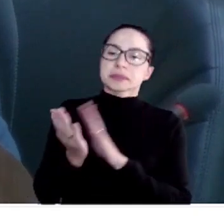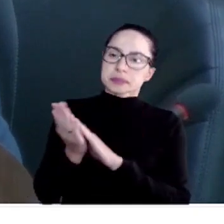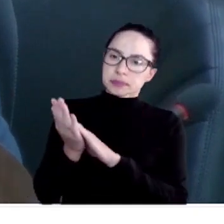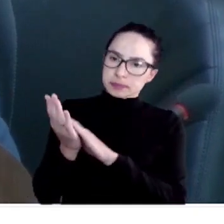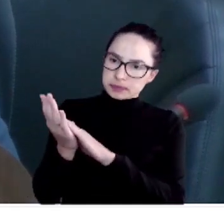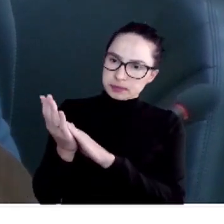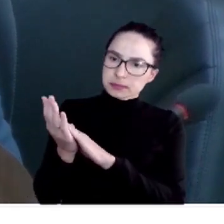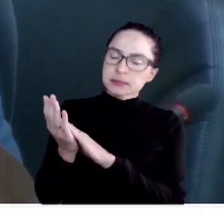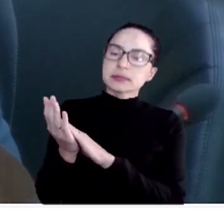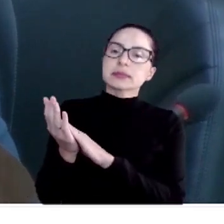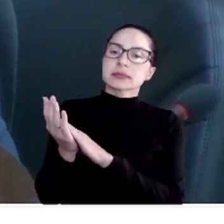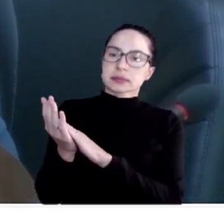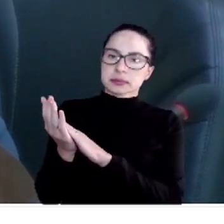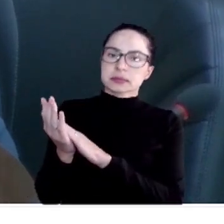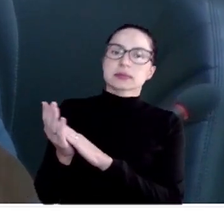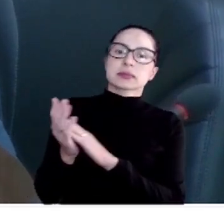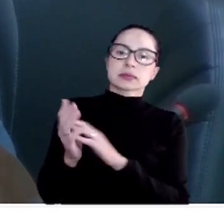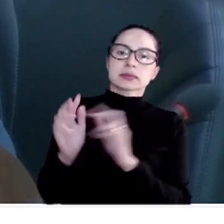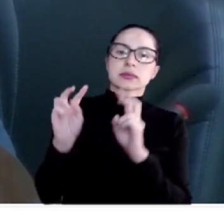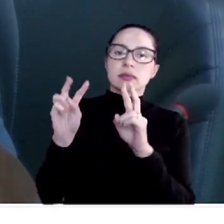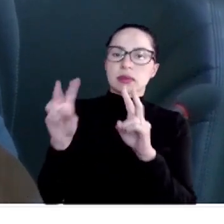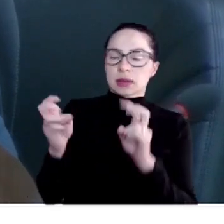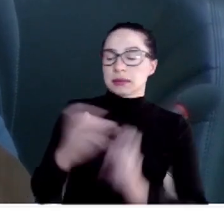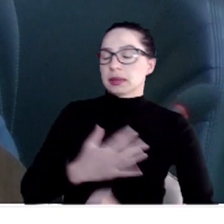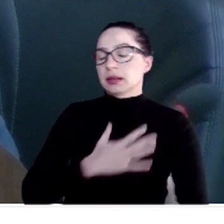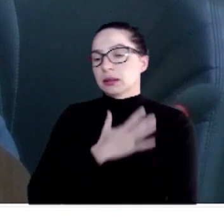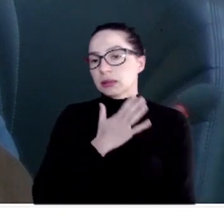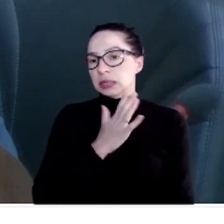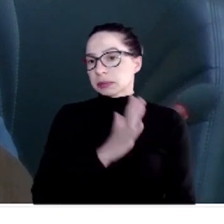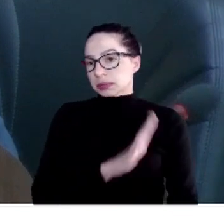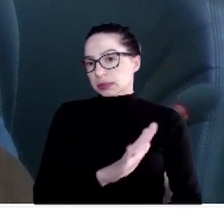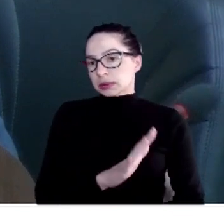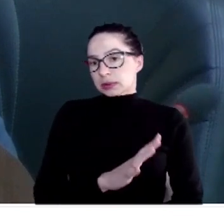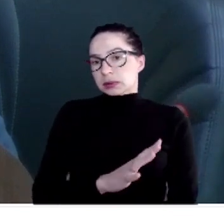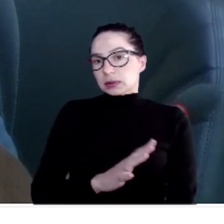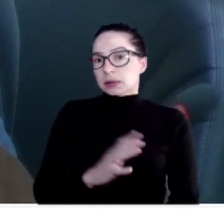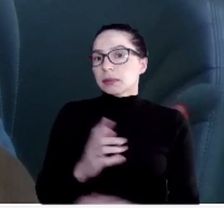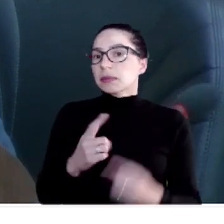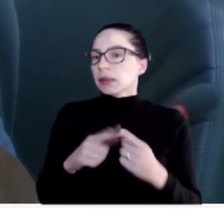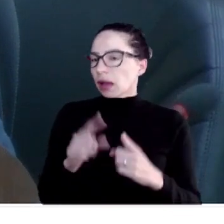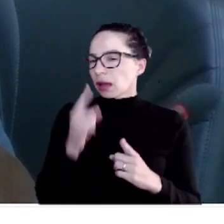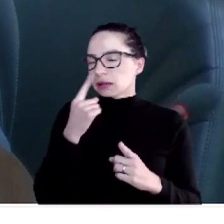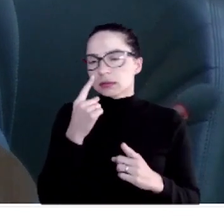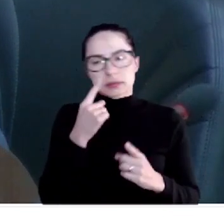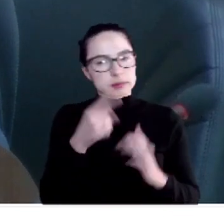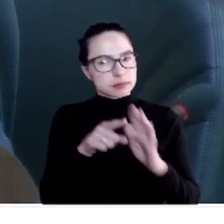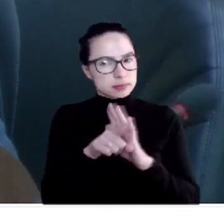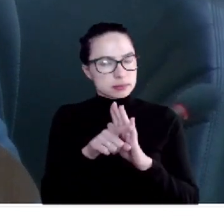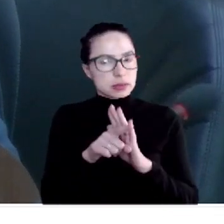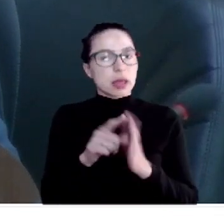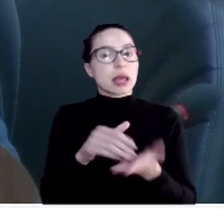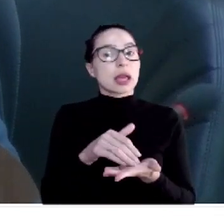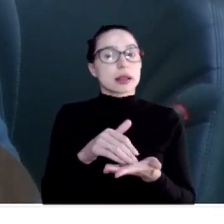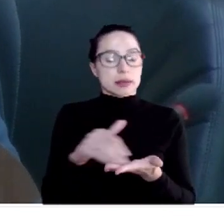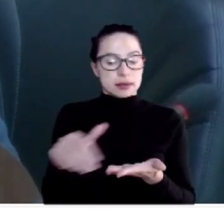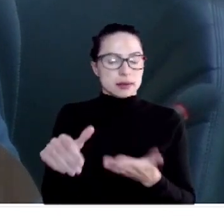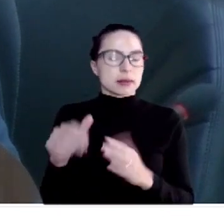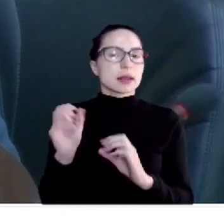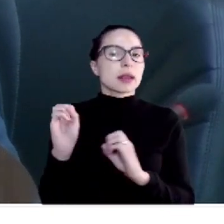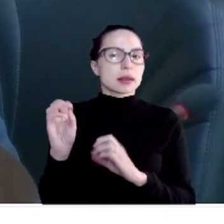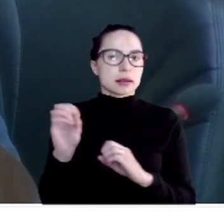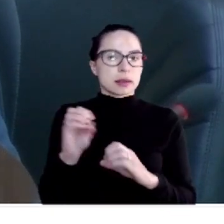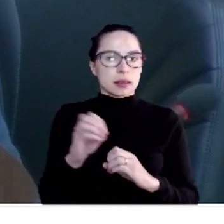questão do repúdio, né? Mas tem algo a mais. E a secretária de Educação,